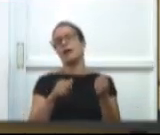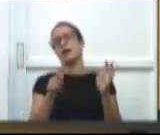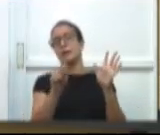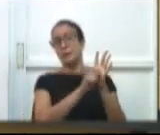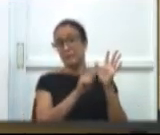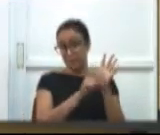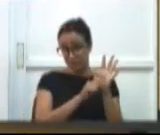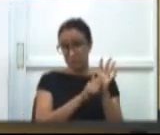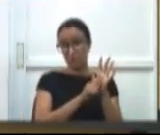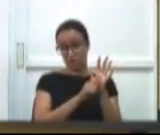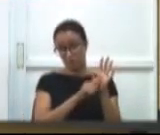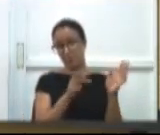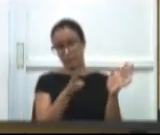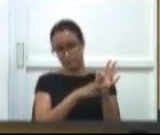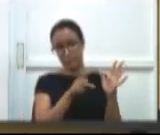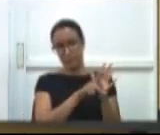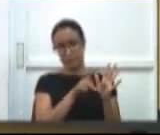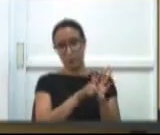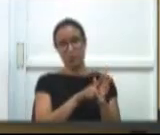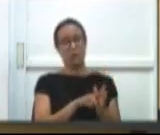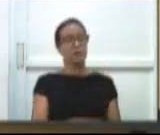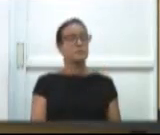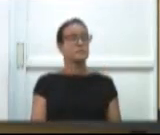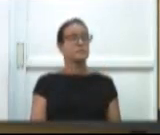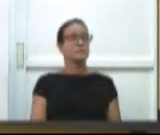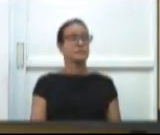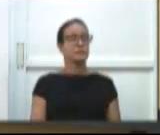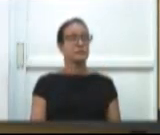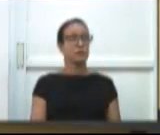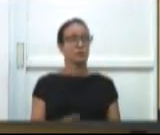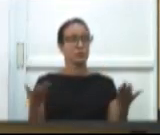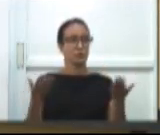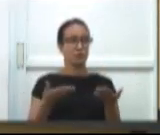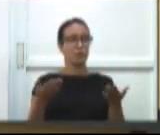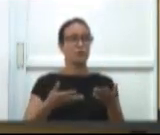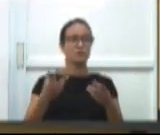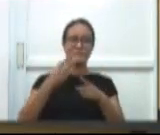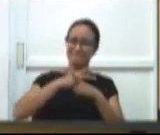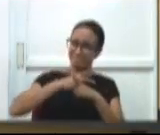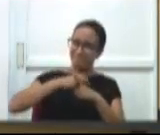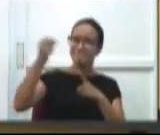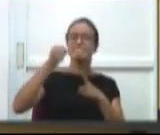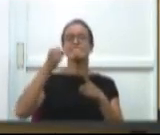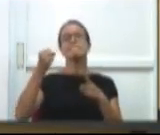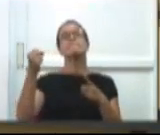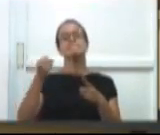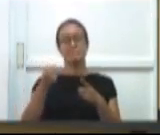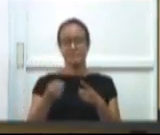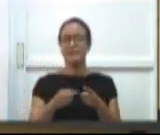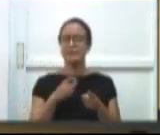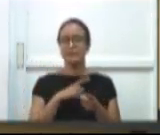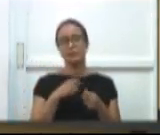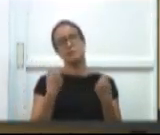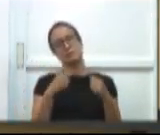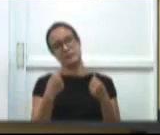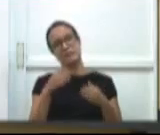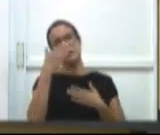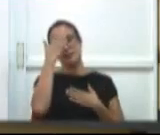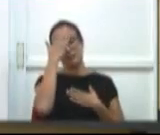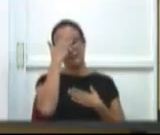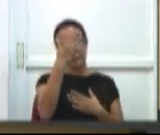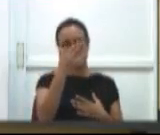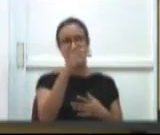Jamais eu. Hoje eu tive mais uma conquista, né? Então, jamais eu poderia deixar de não estar agradecendo